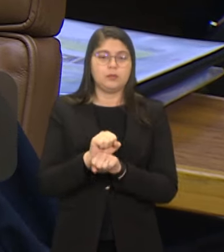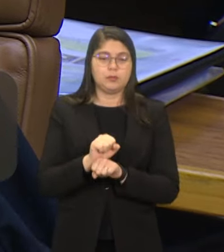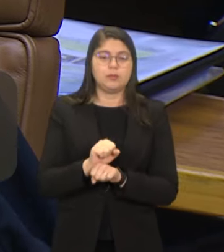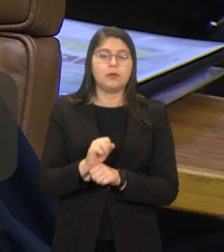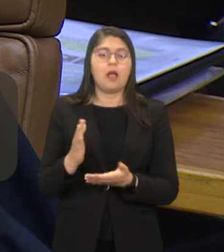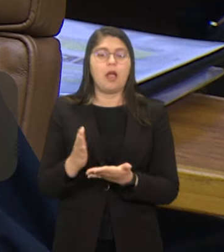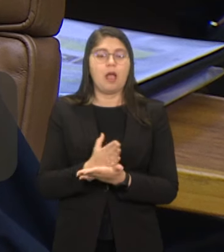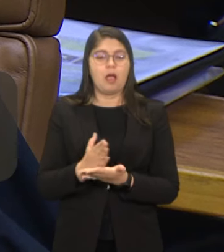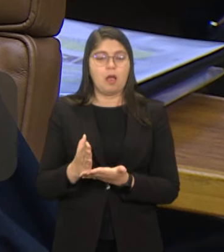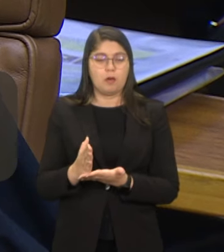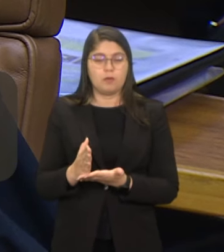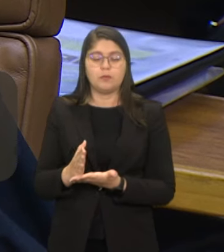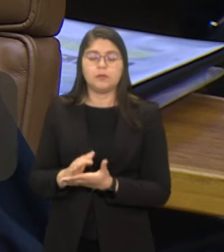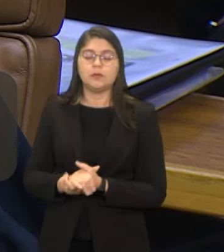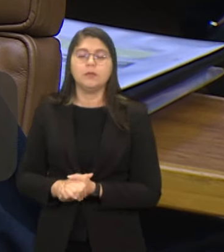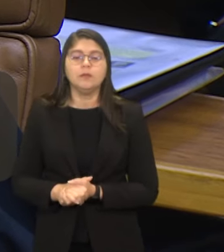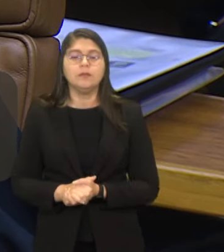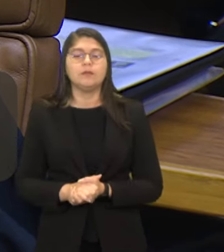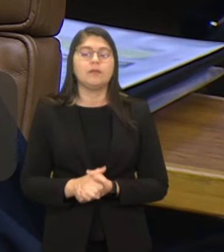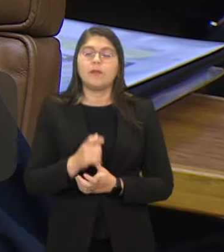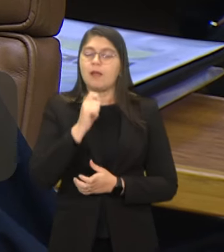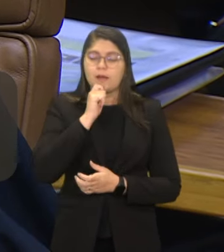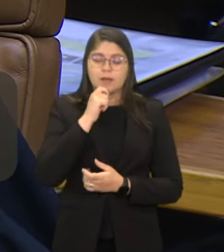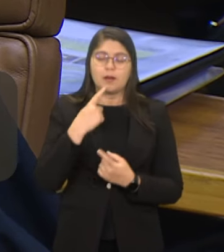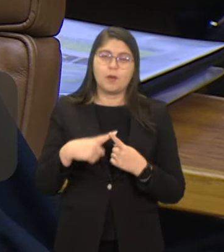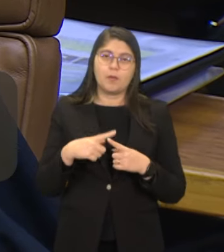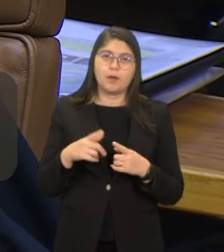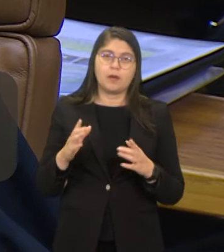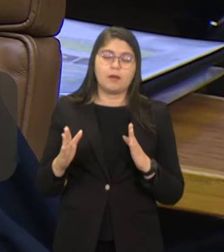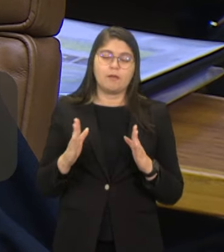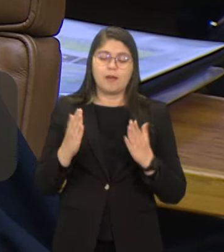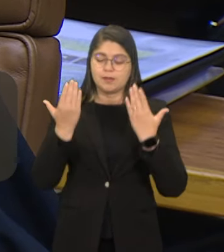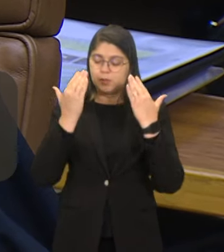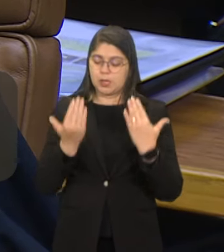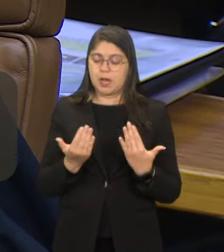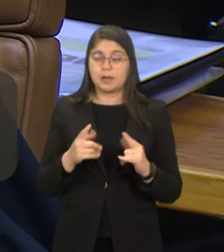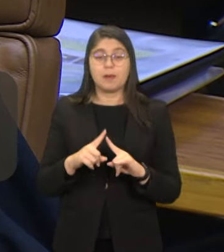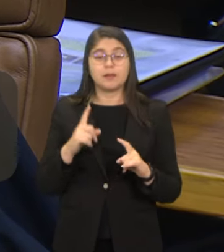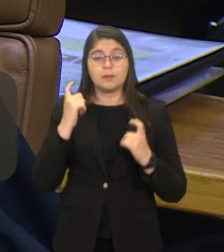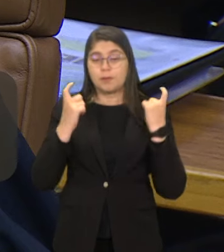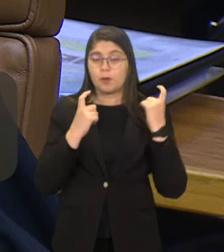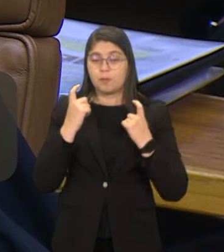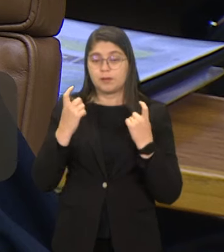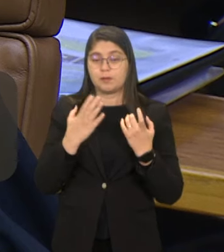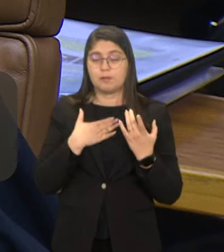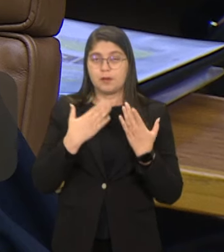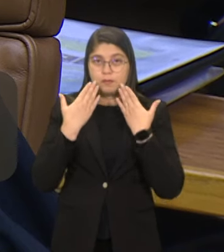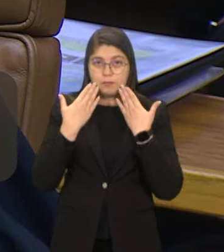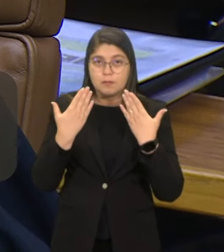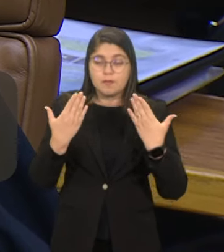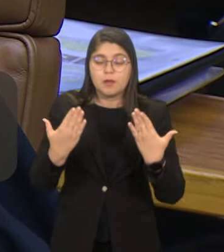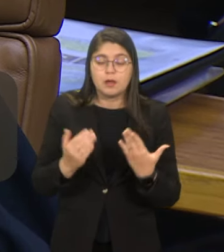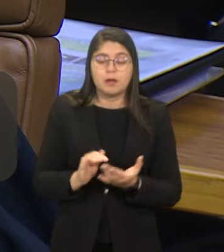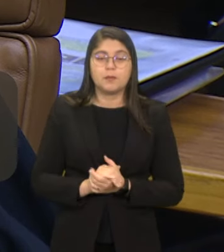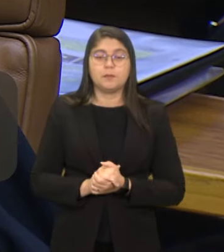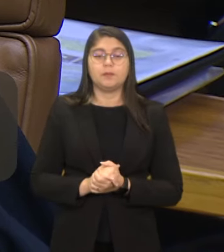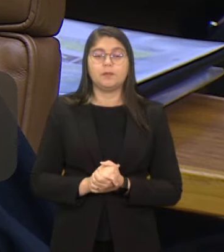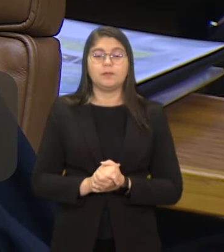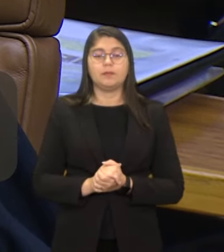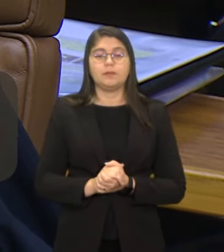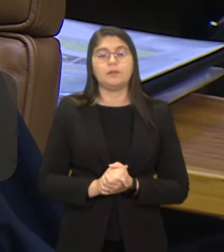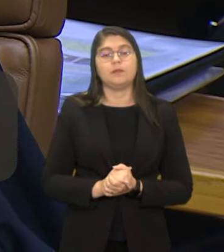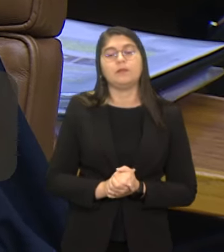retorno, outras ainda não, porque estão em fase de análise. Mas a preocupação que eu vos trago é